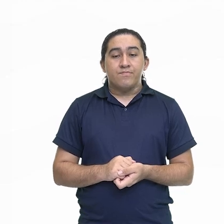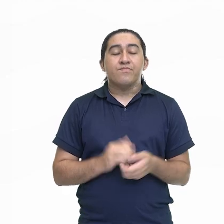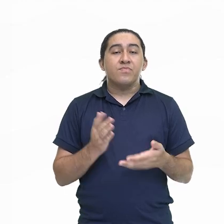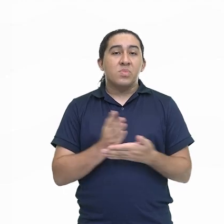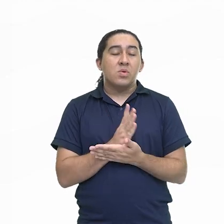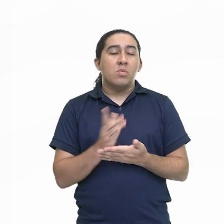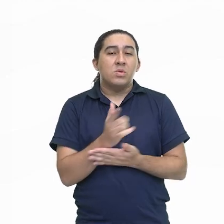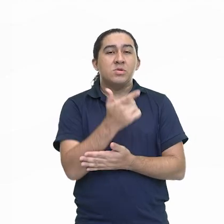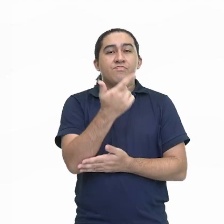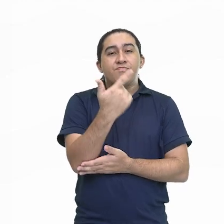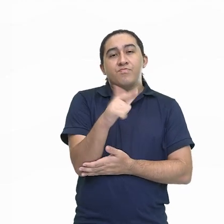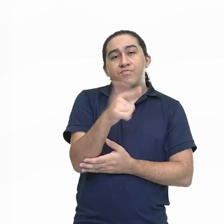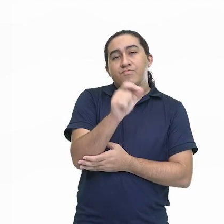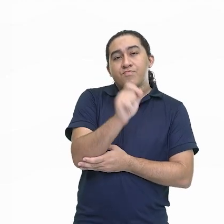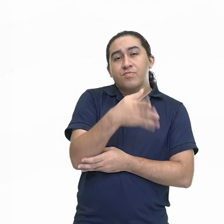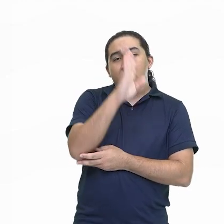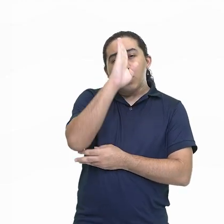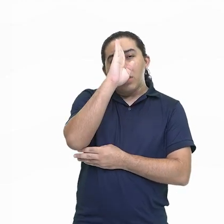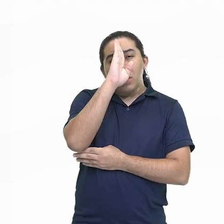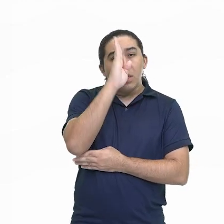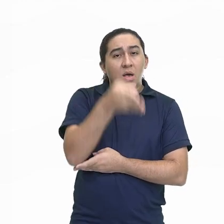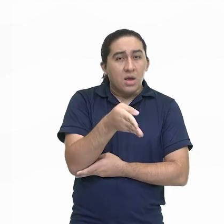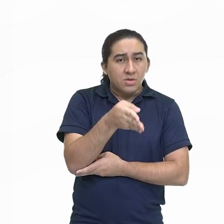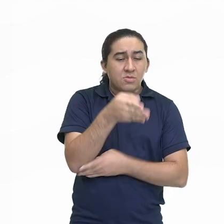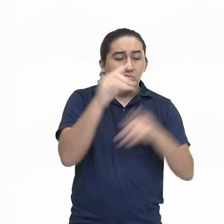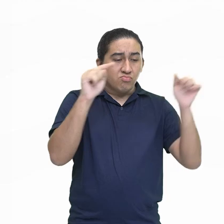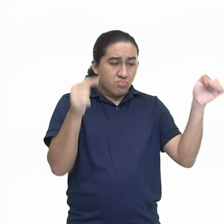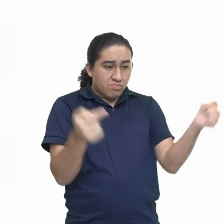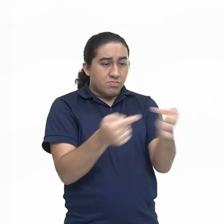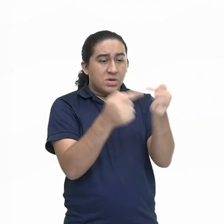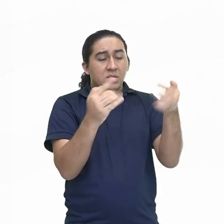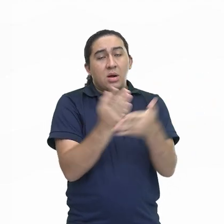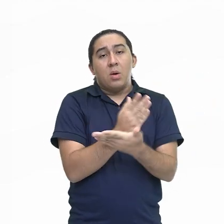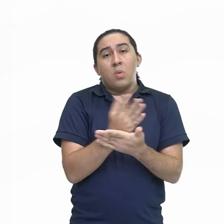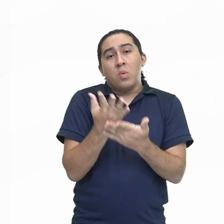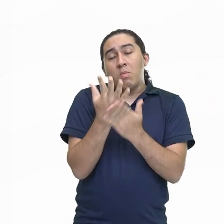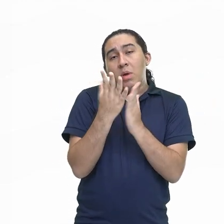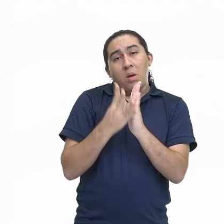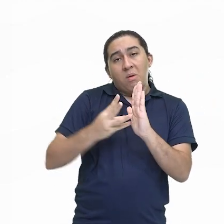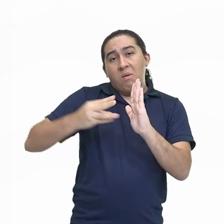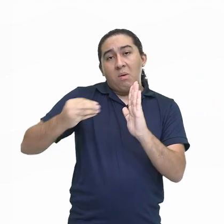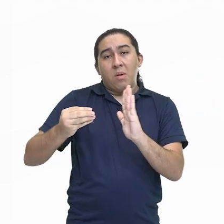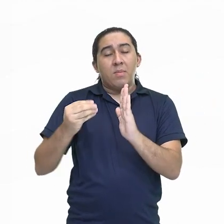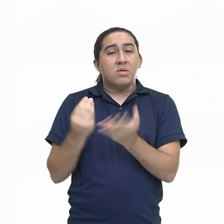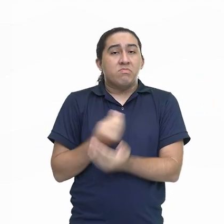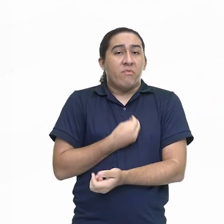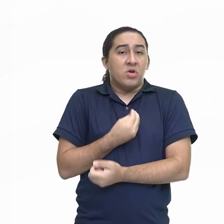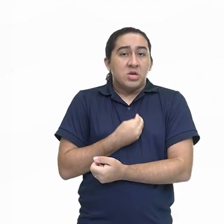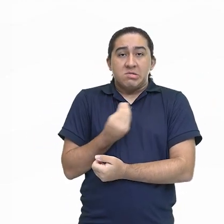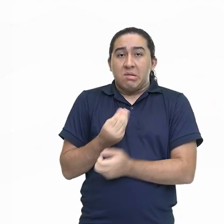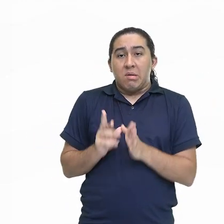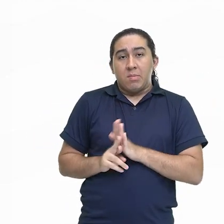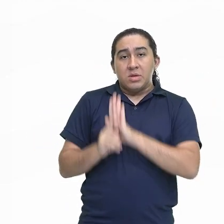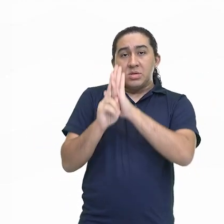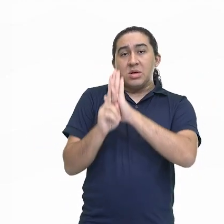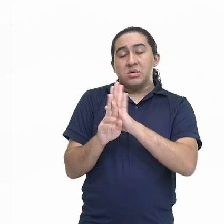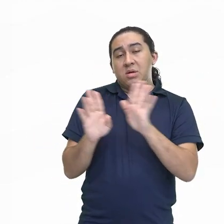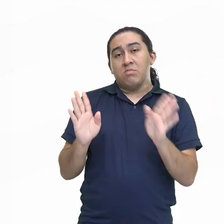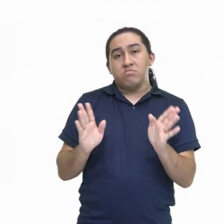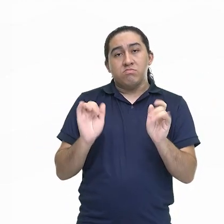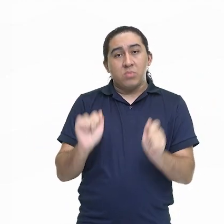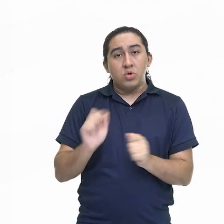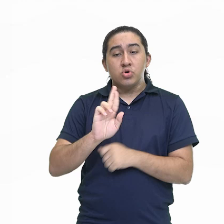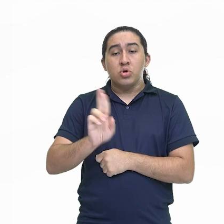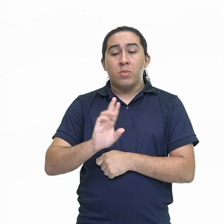aparência precisa e representam ou lembram figuras de seres vivos, então essas podem ser orgânicas.